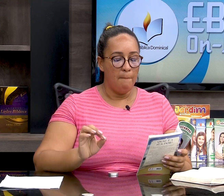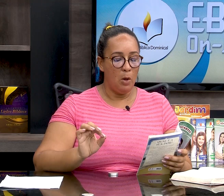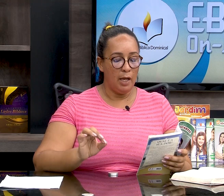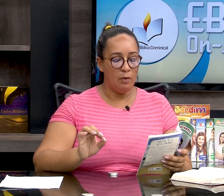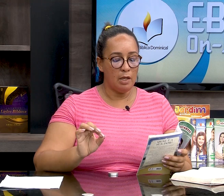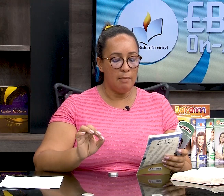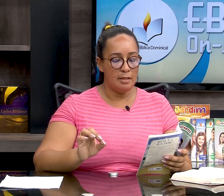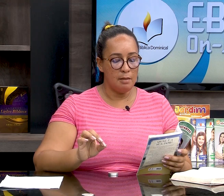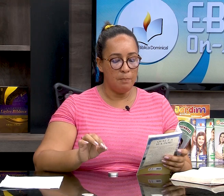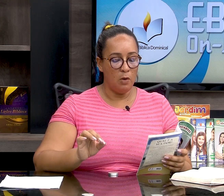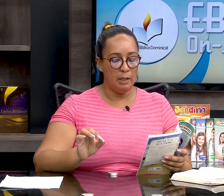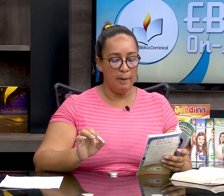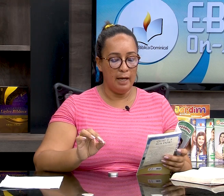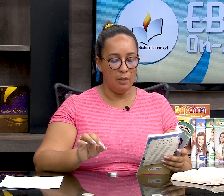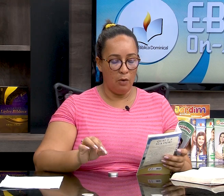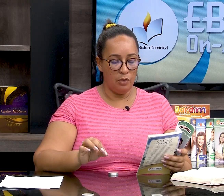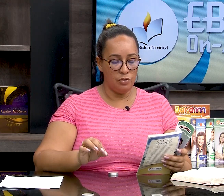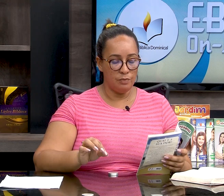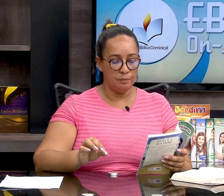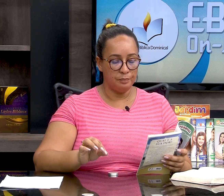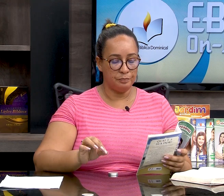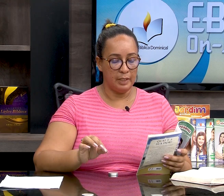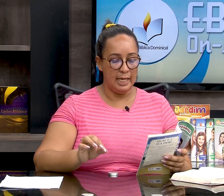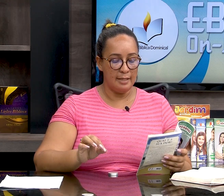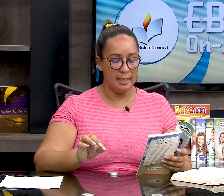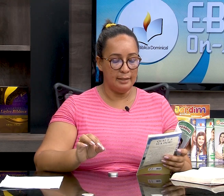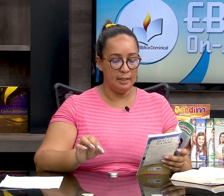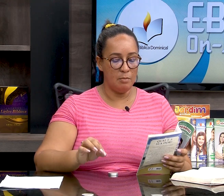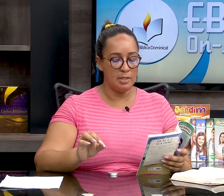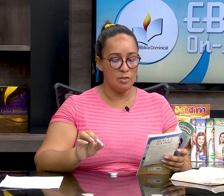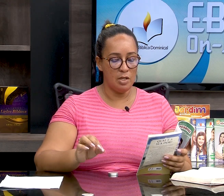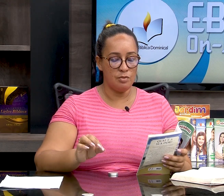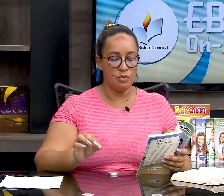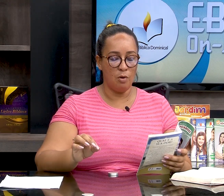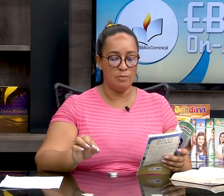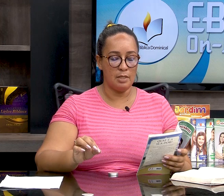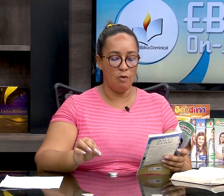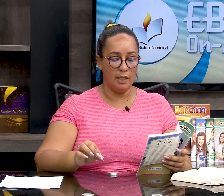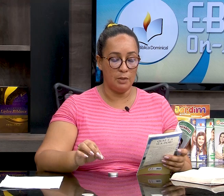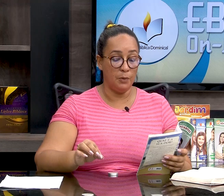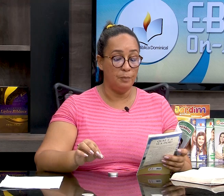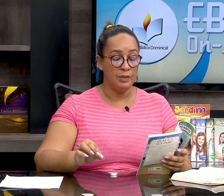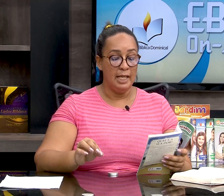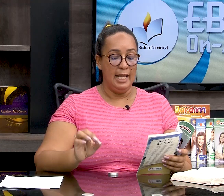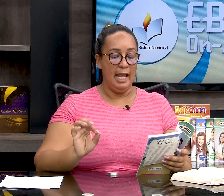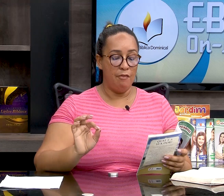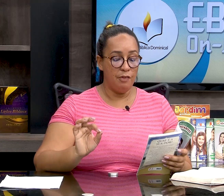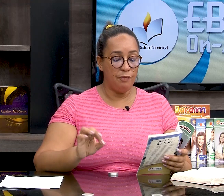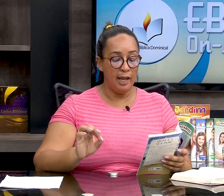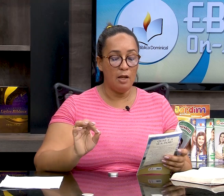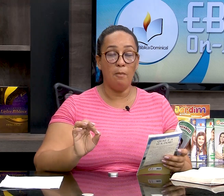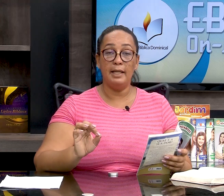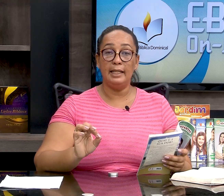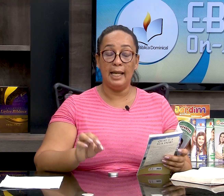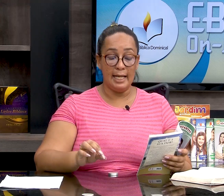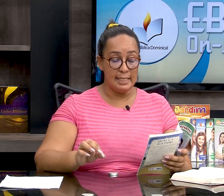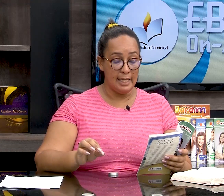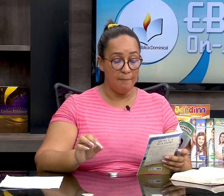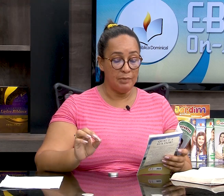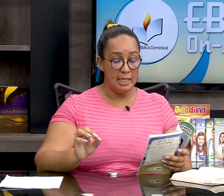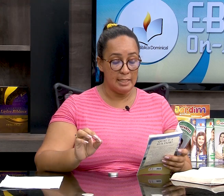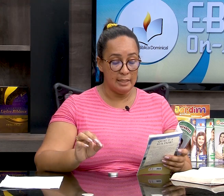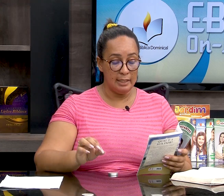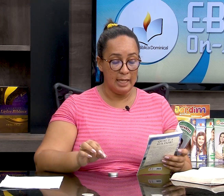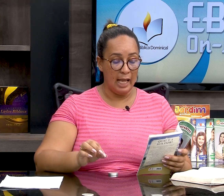Arrebatamento porém o que mais importa para nós que aceitamos a Jesus como é viver